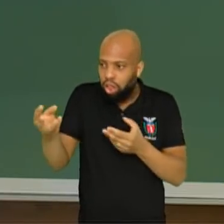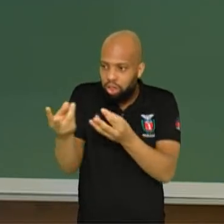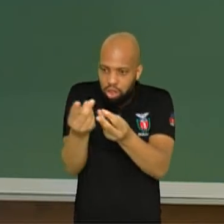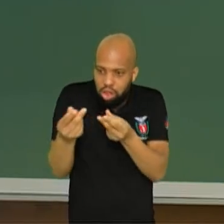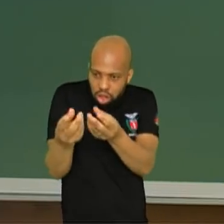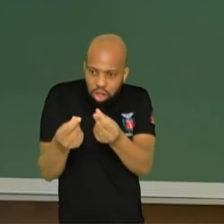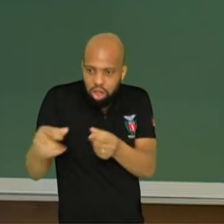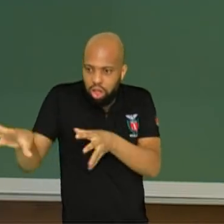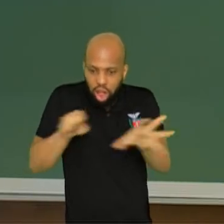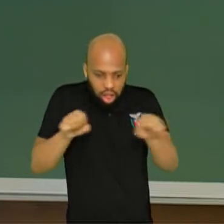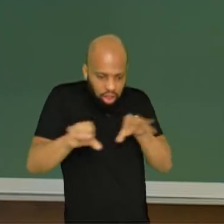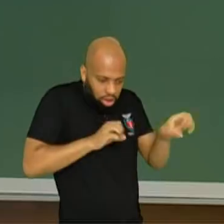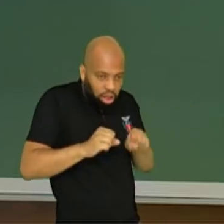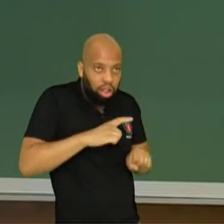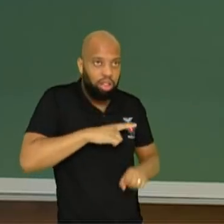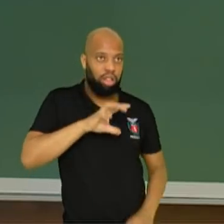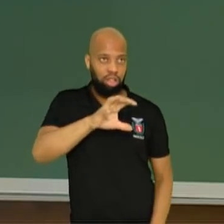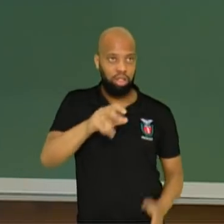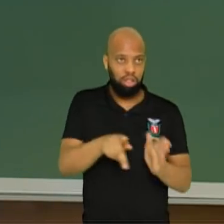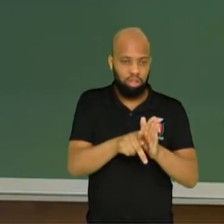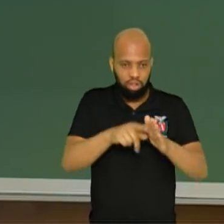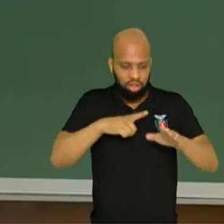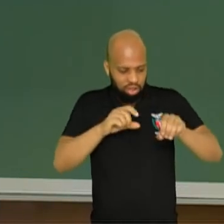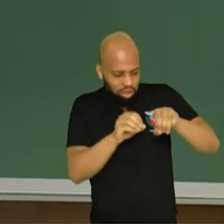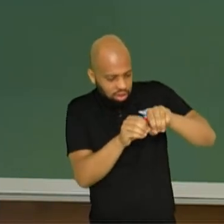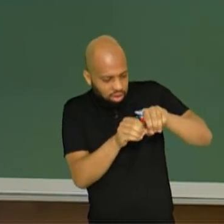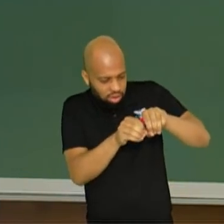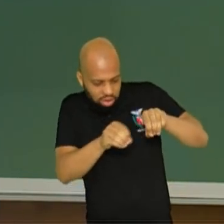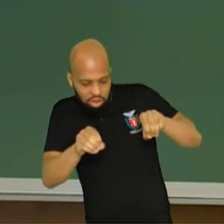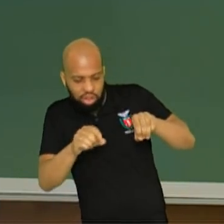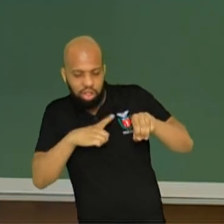trazendo. Então ela vai ter esse flagelo que vai